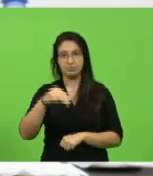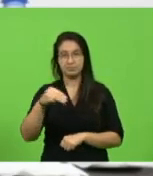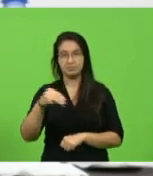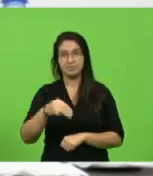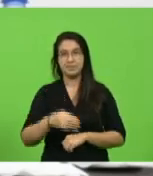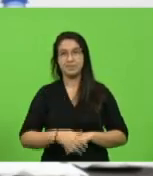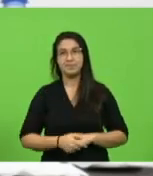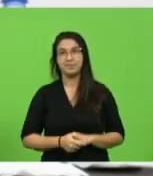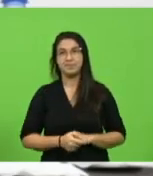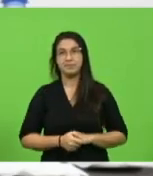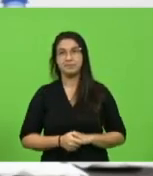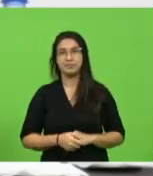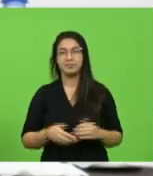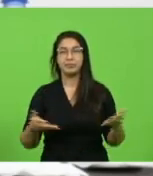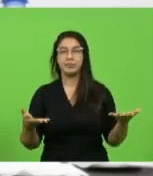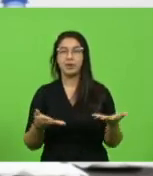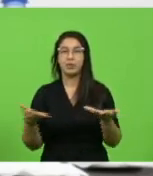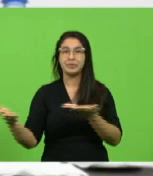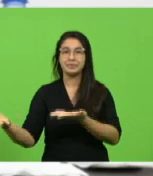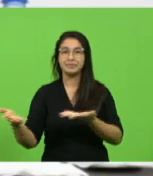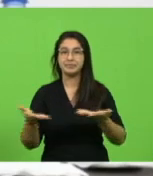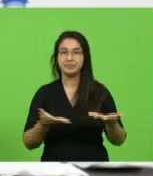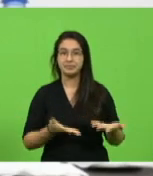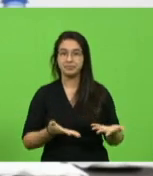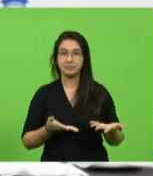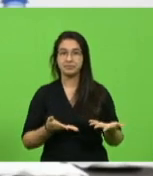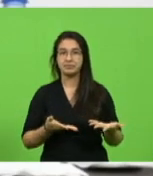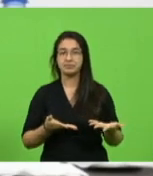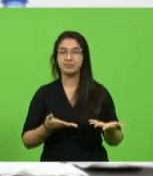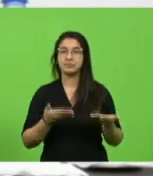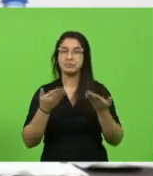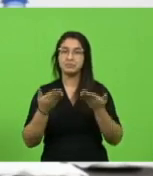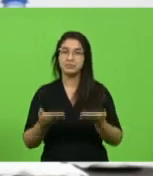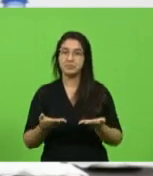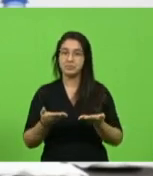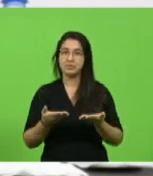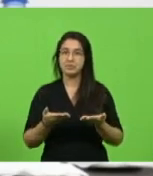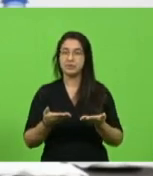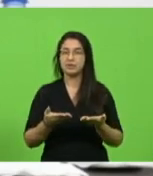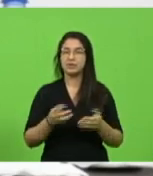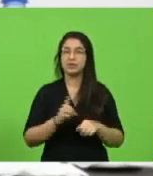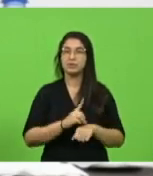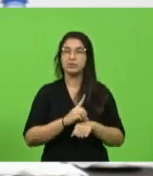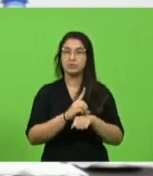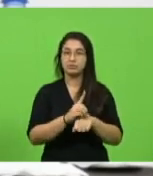Passamos a palavra, nesse instante, ao doutor Marcos Frei Probst,